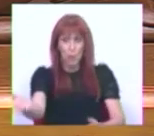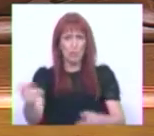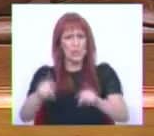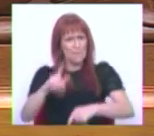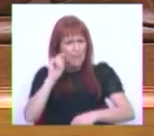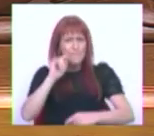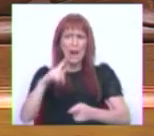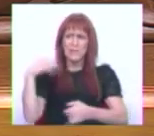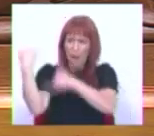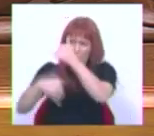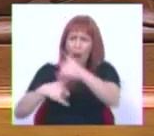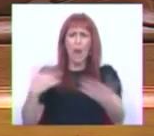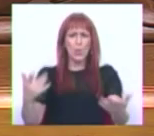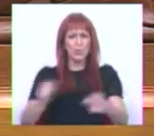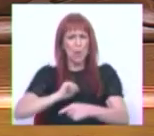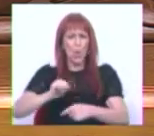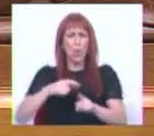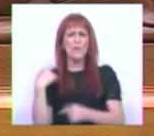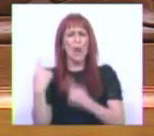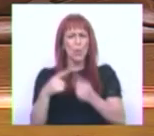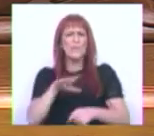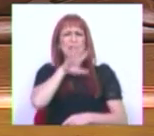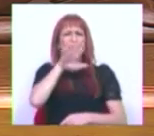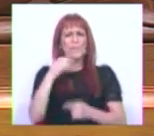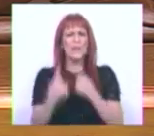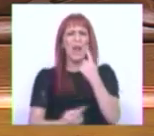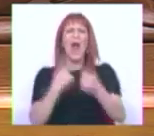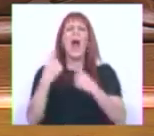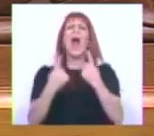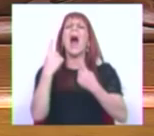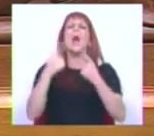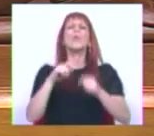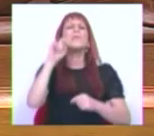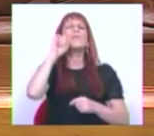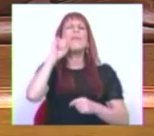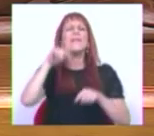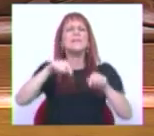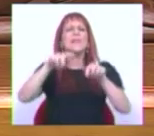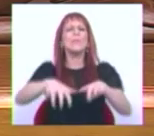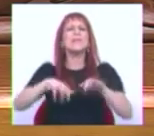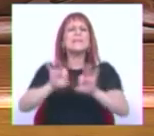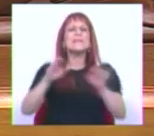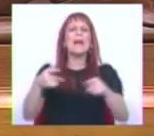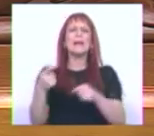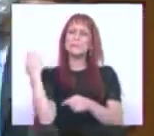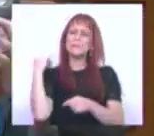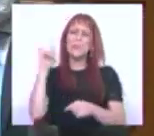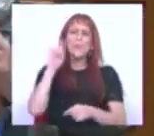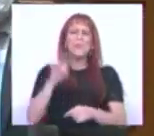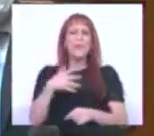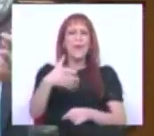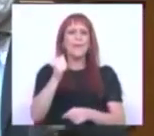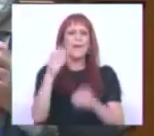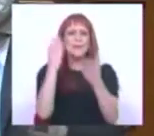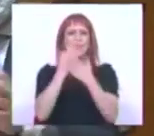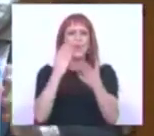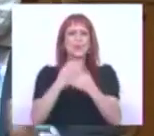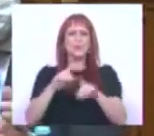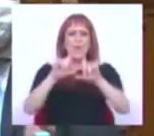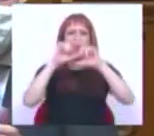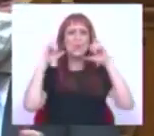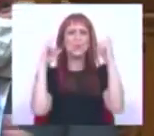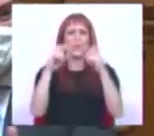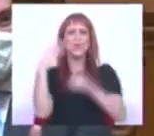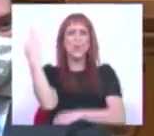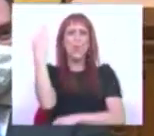de pais de alunos, ou até de determinadas famílias, por vezes defendidas aqui neste Parlamento, como aconteceu no passado dia 15, na Escola Secundária do Cerco,